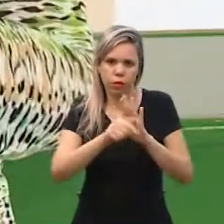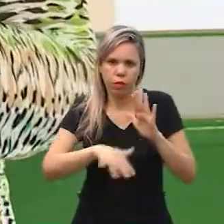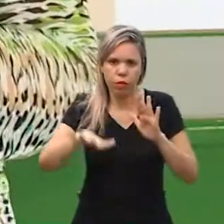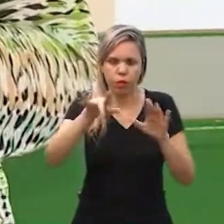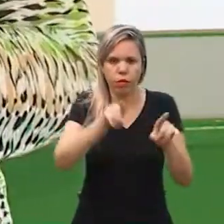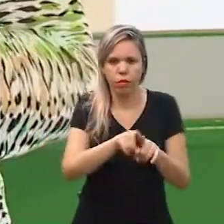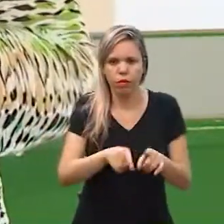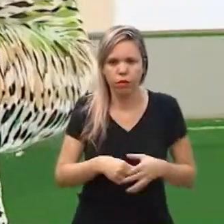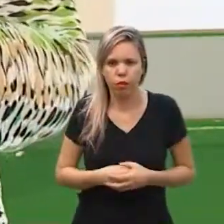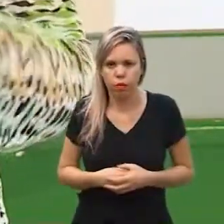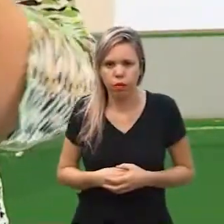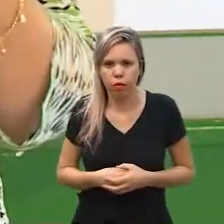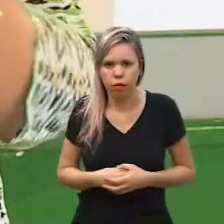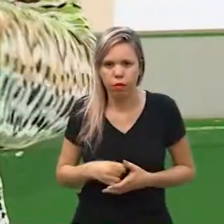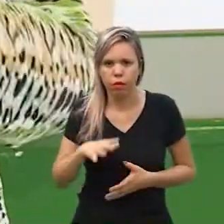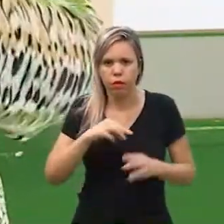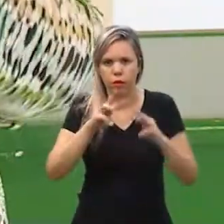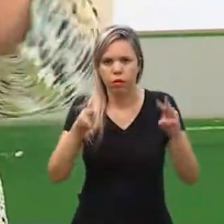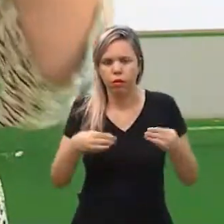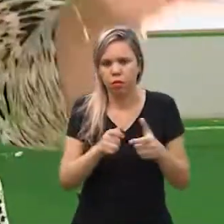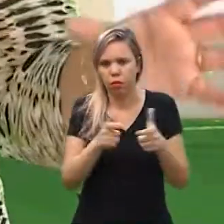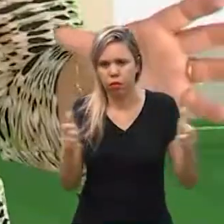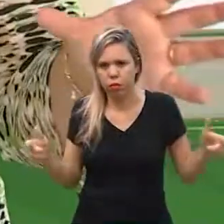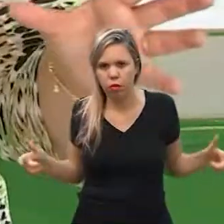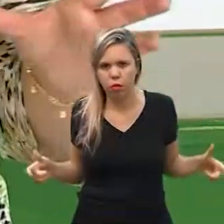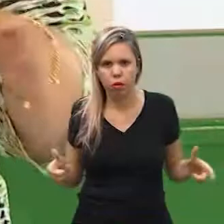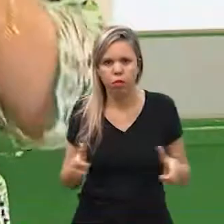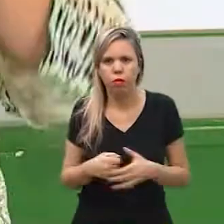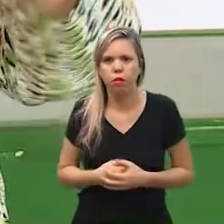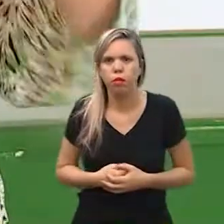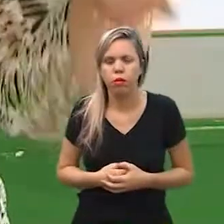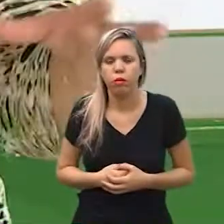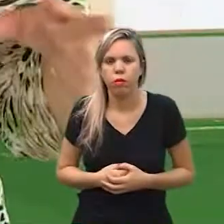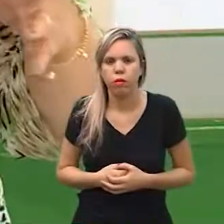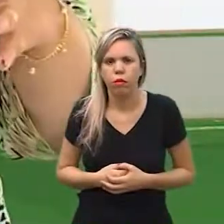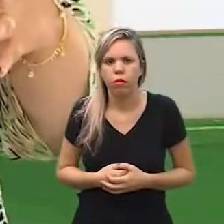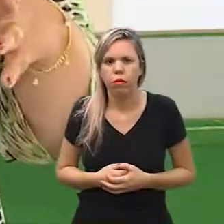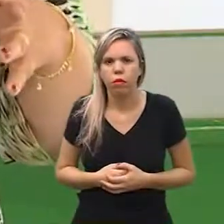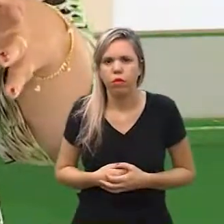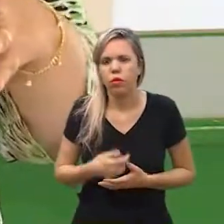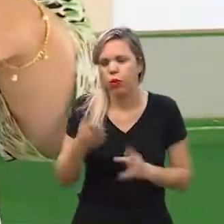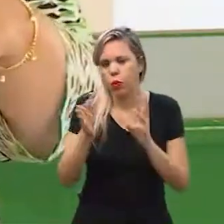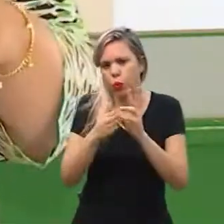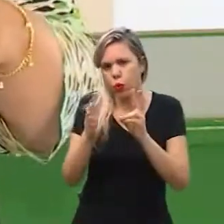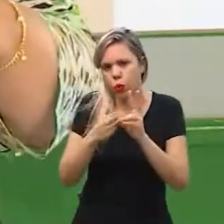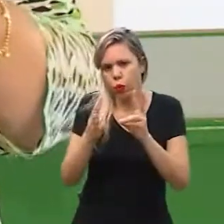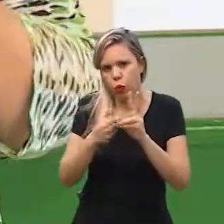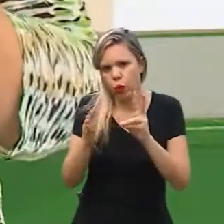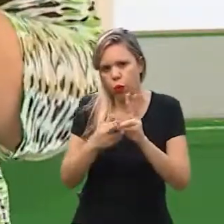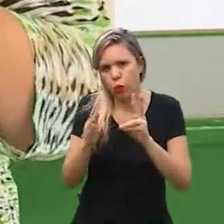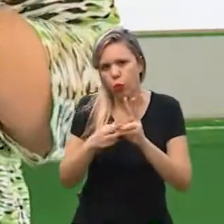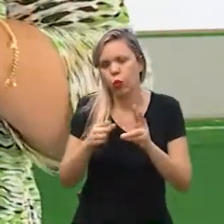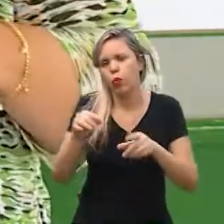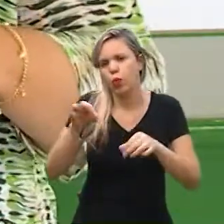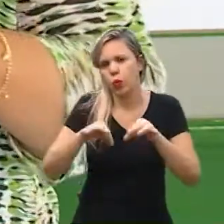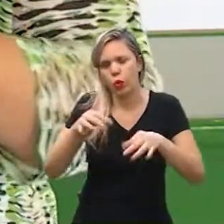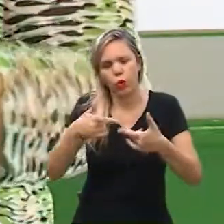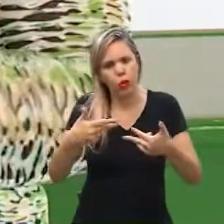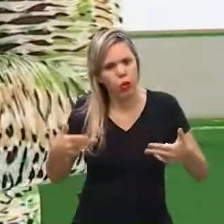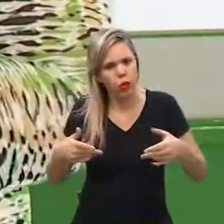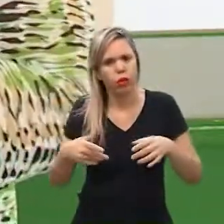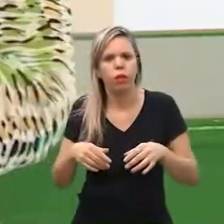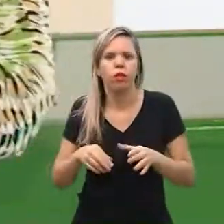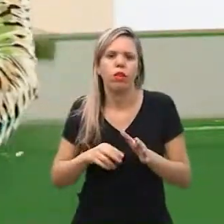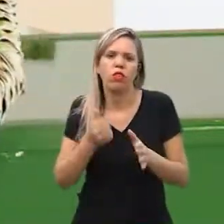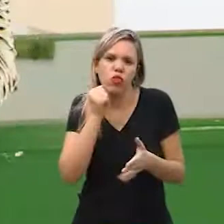áreas também. No Museu da Cidade a gente tem um acervo eclético, né? Indígena, histórico, folclórico,